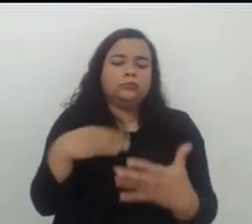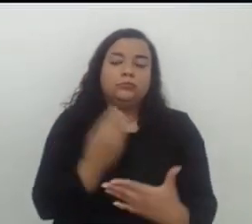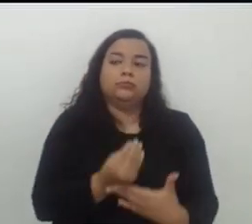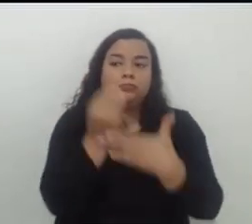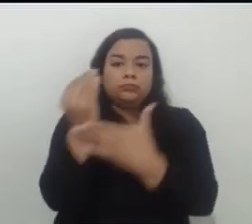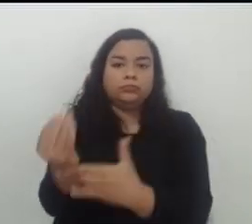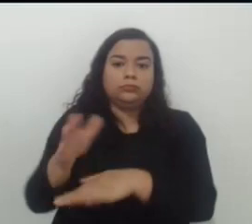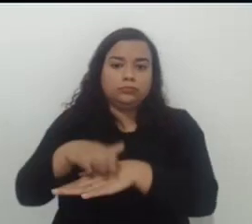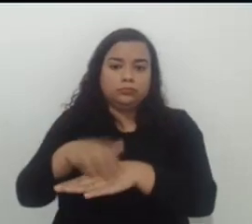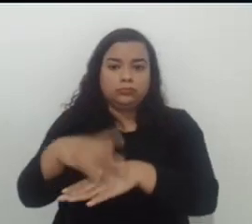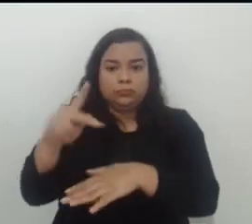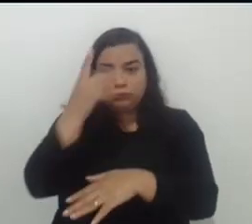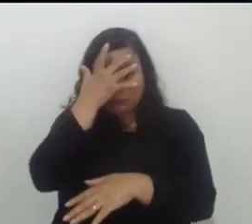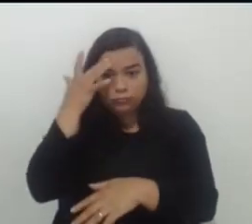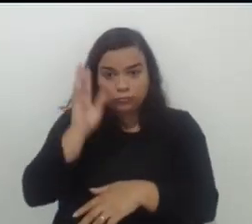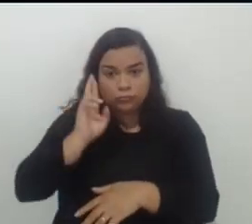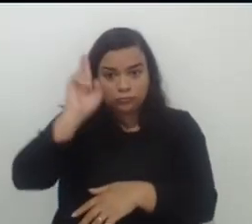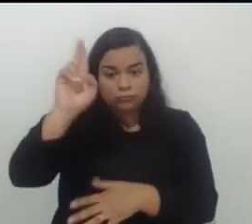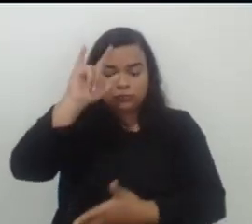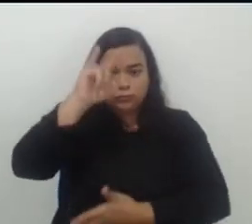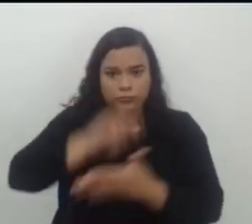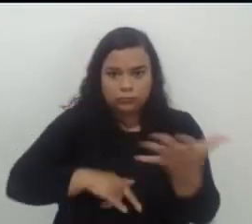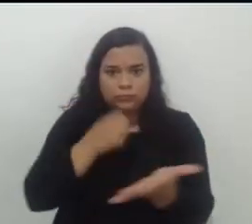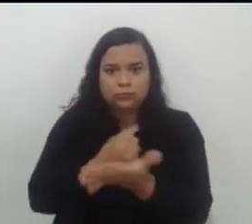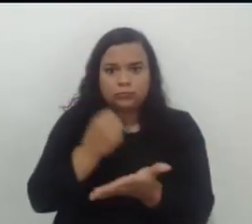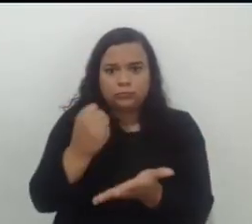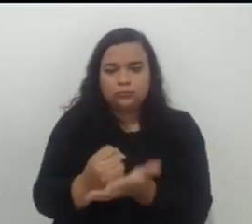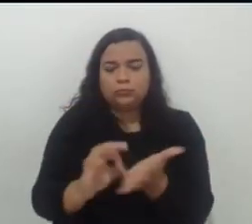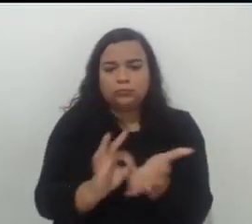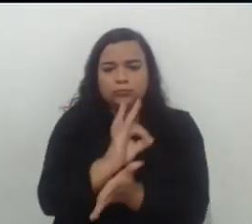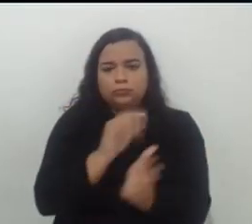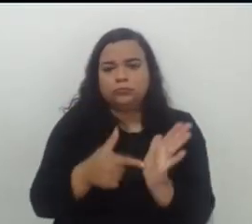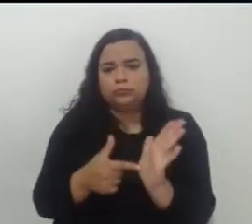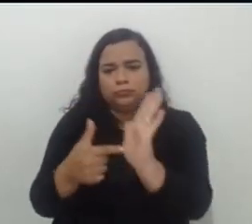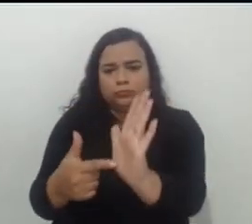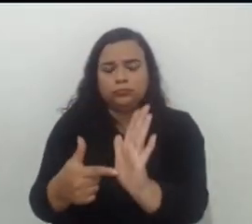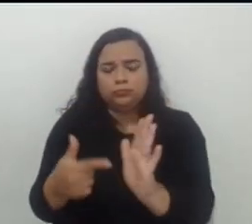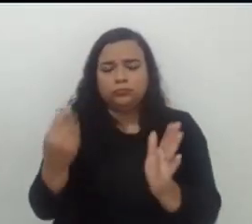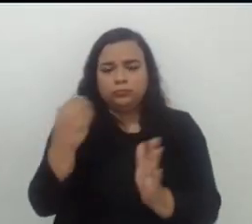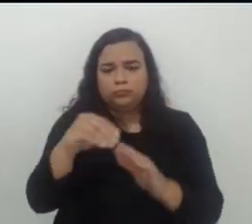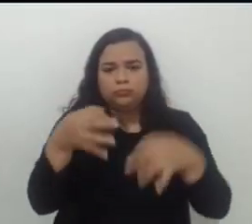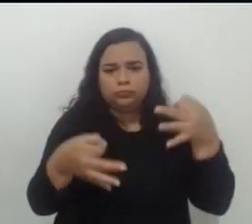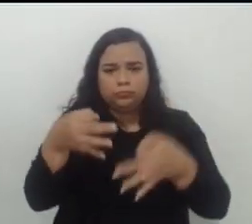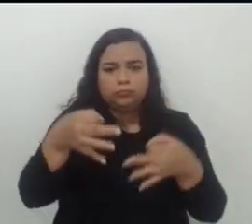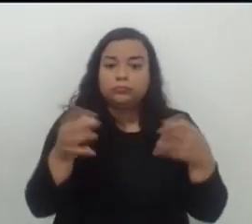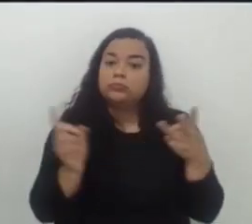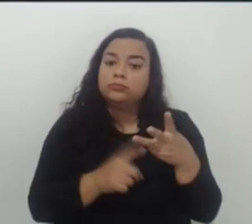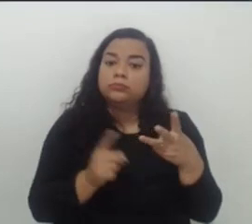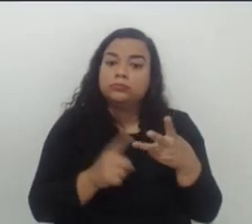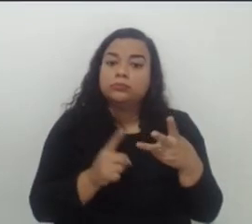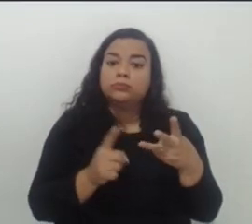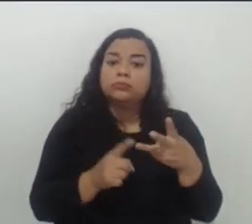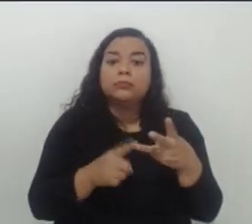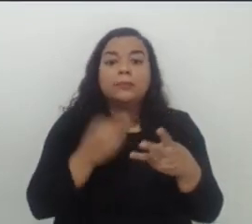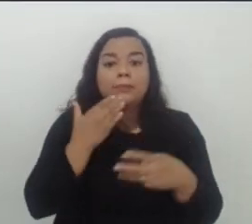parte autora mediante certidão e recibo lançado nos autos. 3. Petição juntada